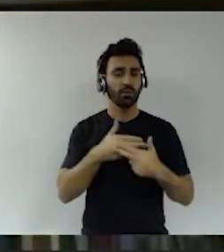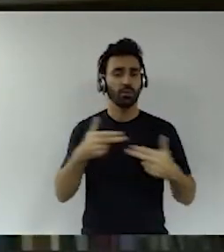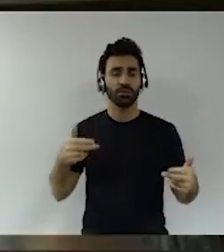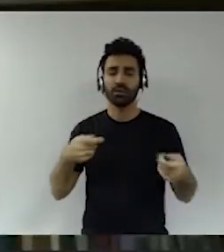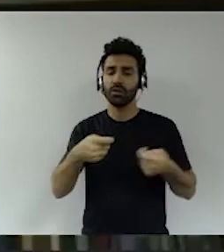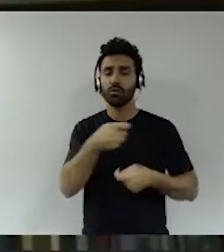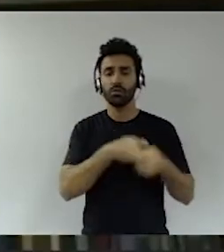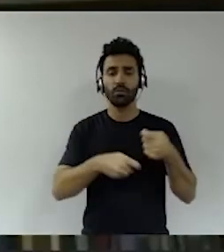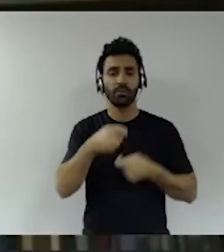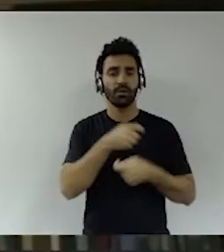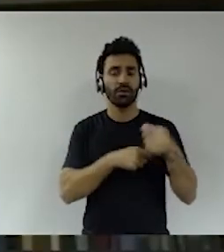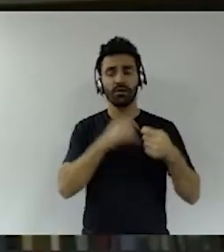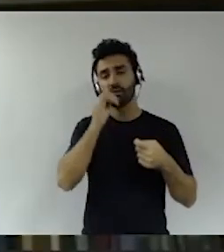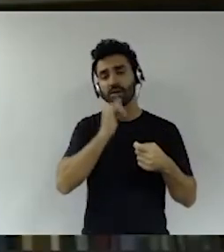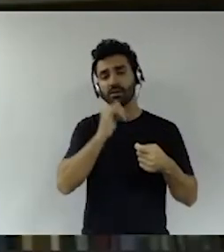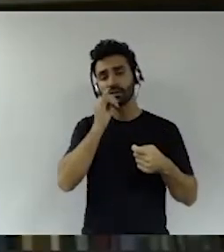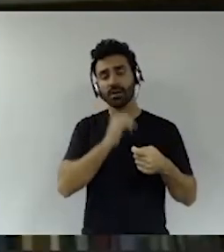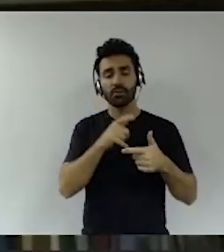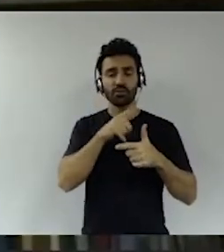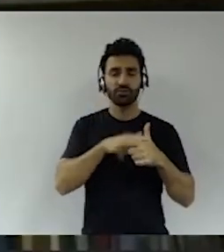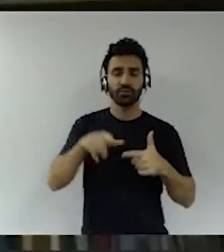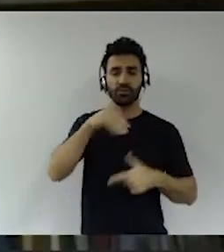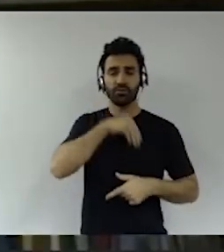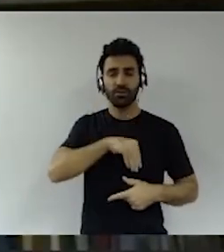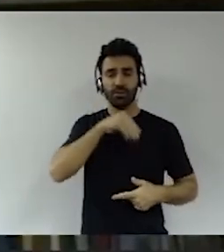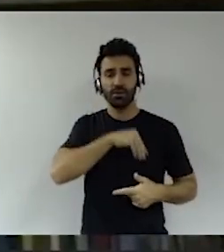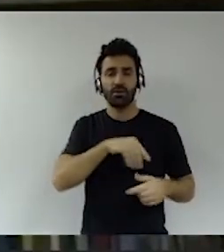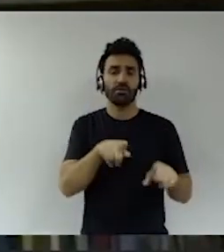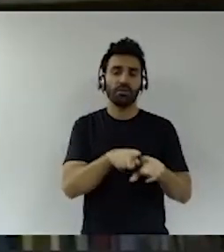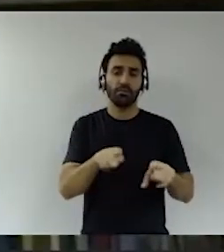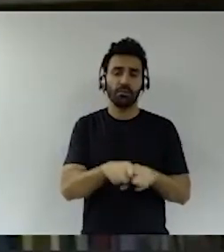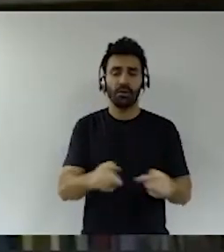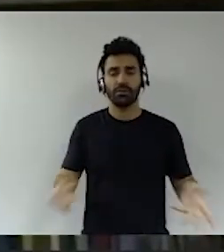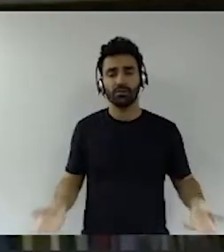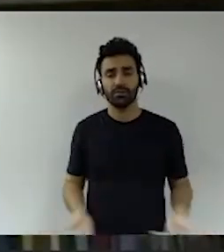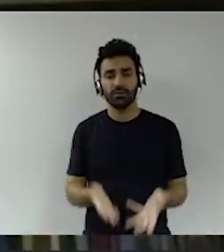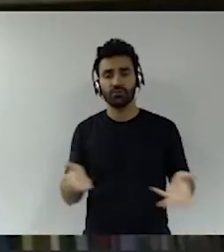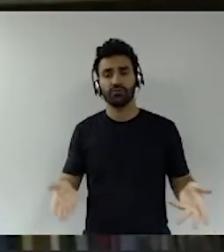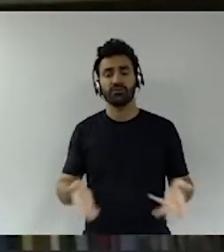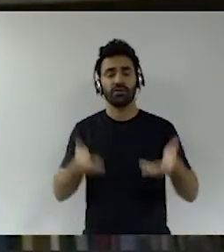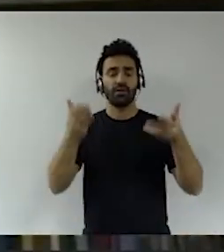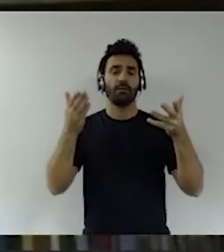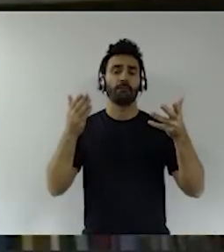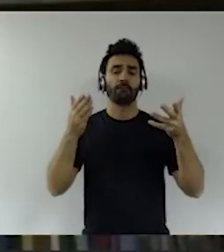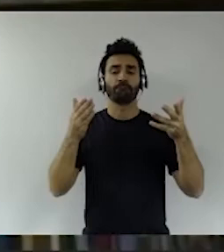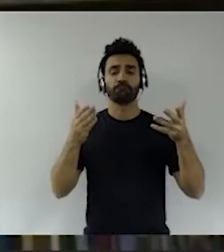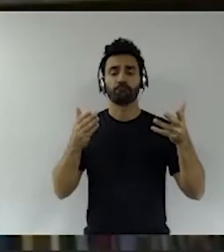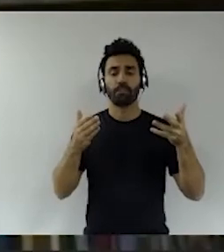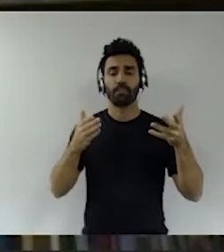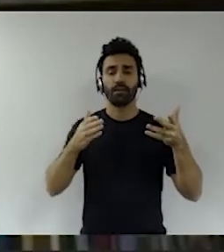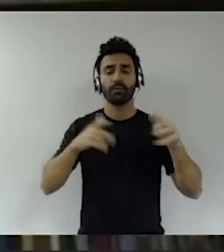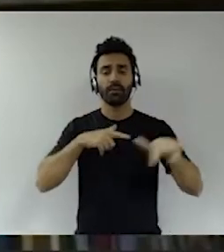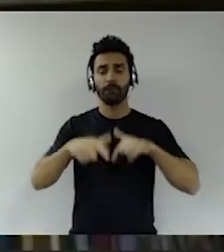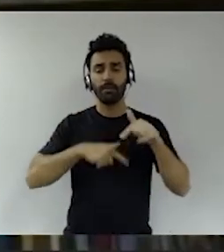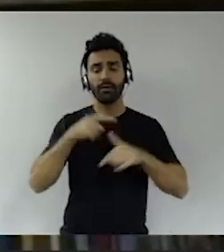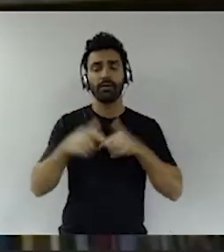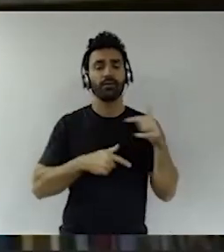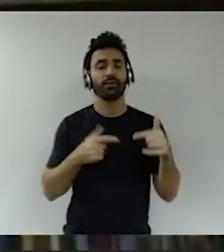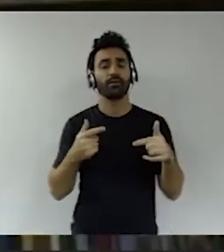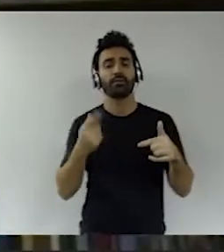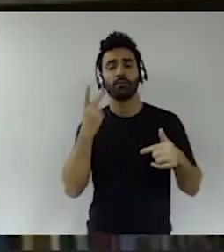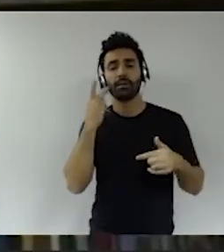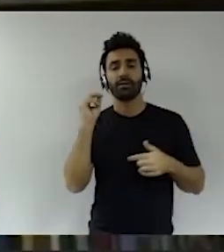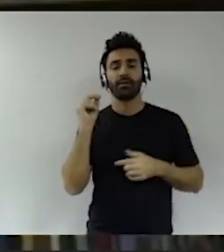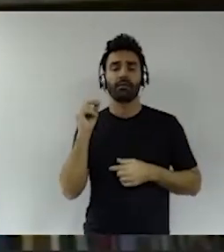microeconômicos, como, por exemplo, a distribuição de renda, como, por exemplo, incentivar determinadas atividades para nos